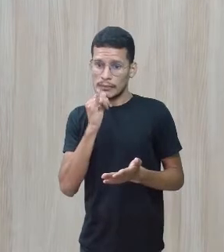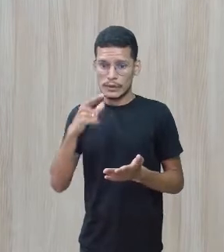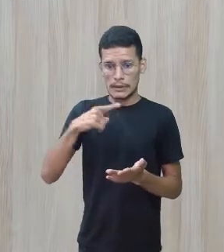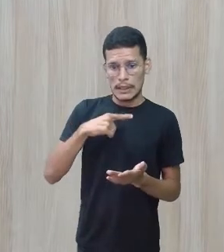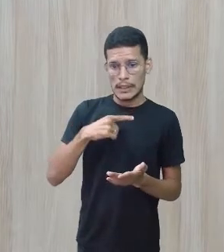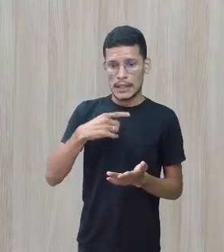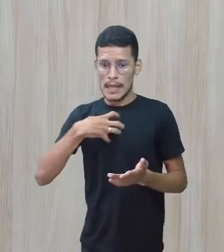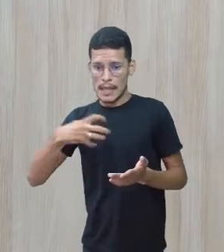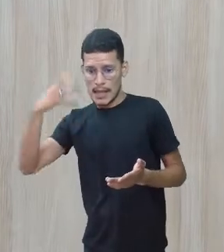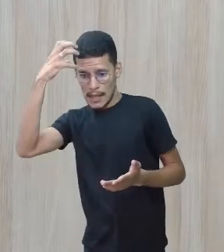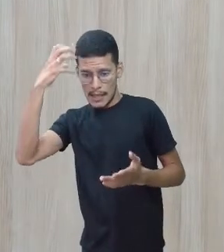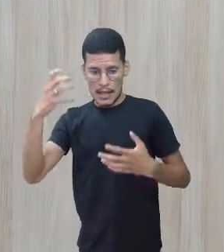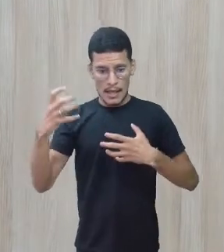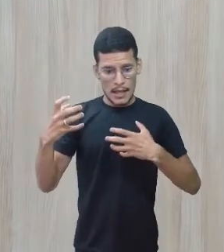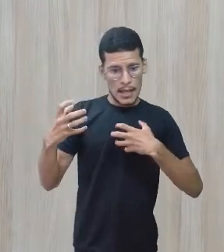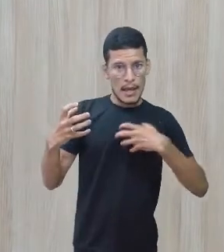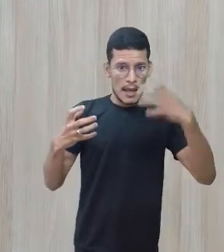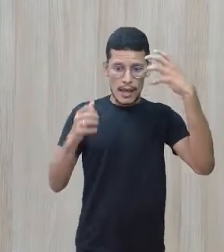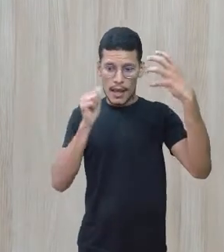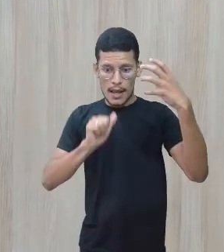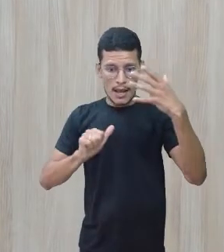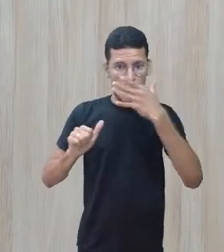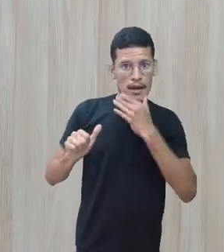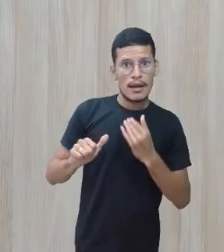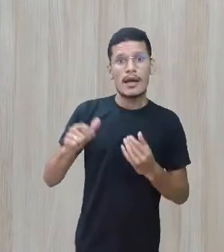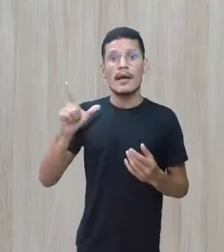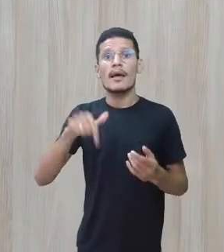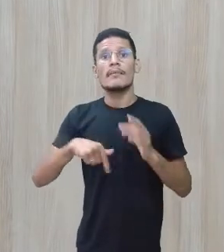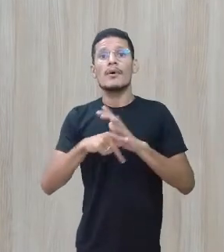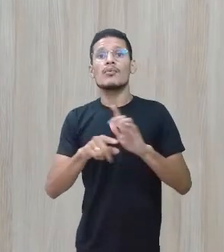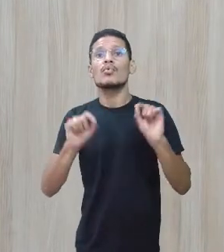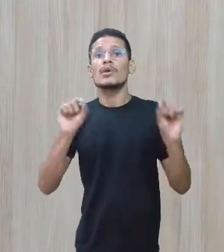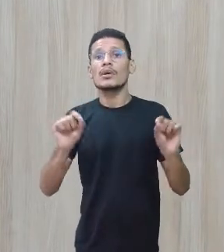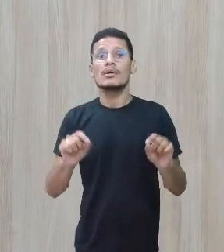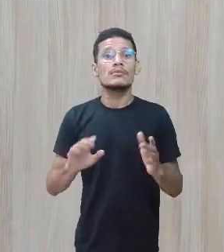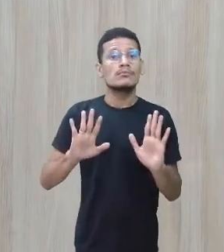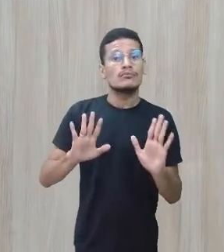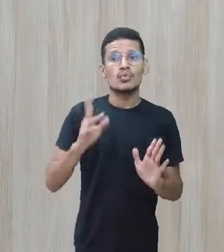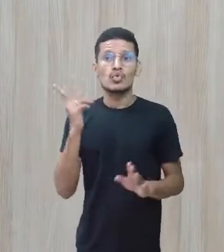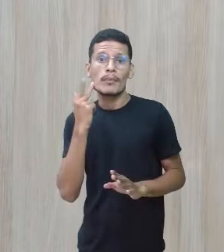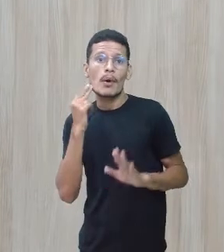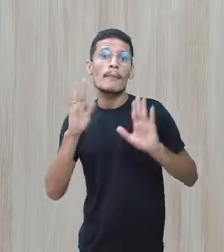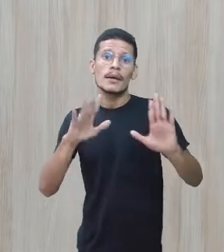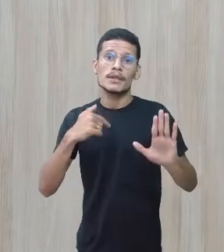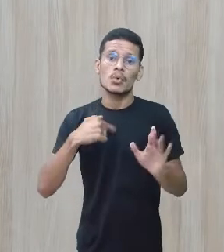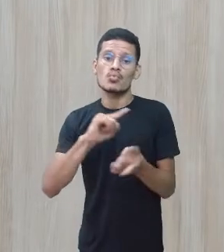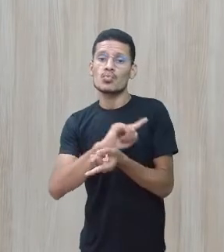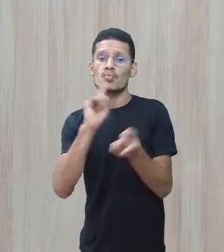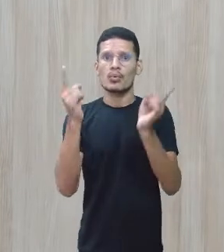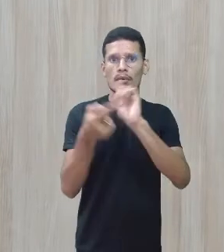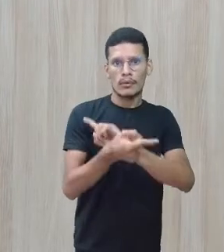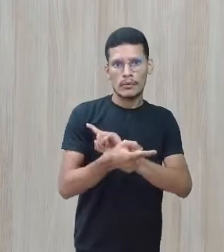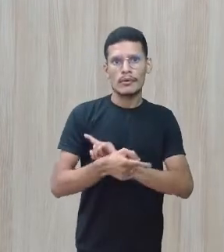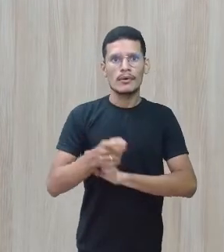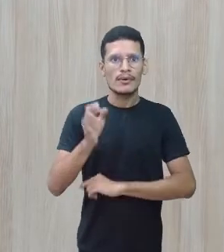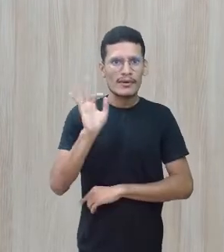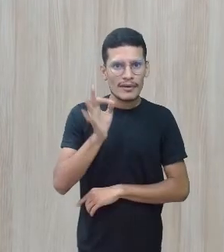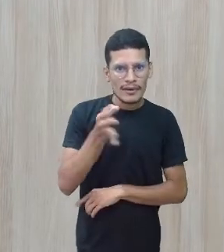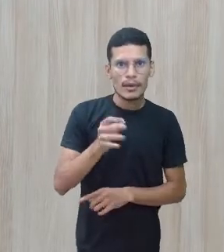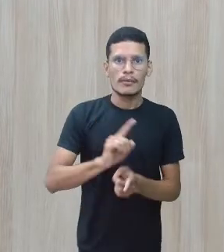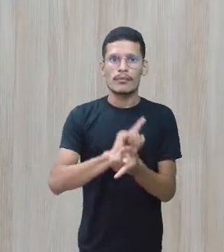rei, rainha, filhos, herdeiro, ela é extremamente batida, comum, mas o que eu tentei fazer aqui foi subverter,